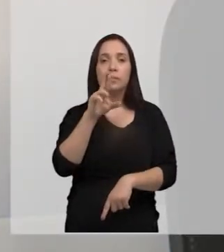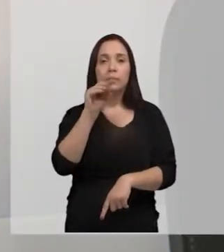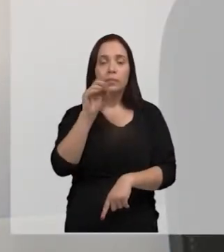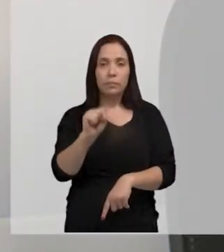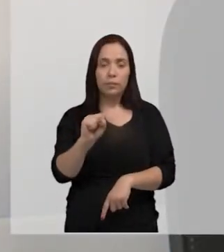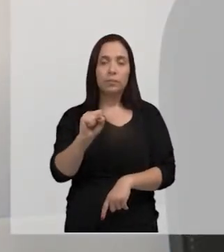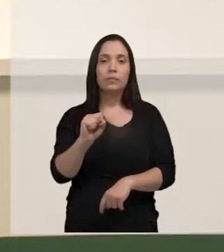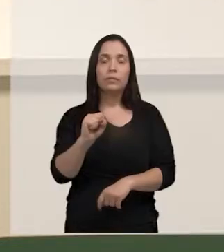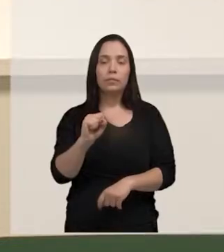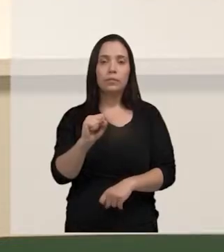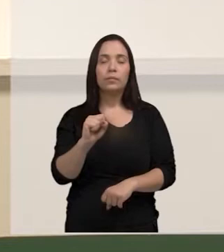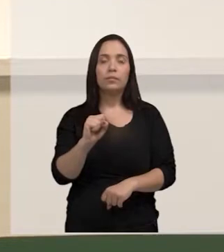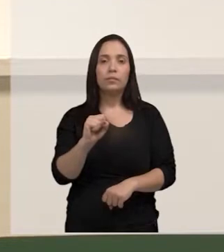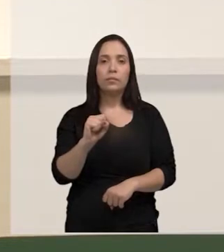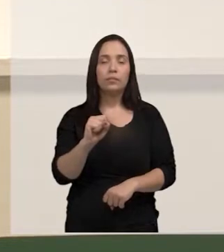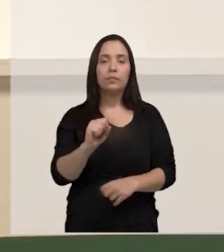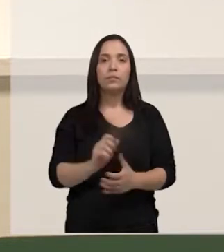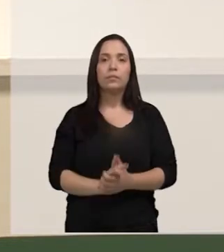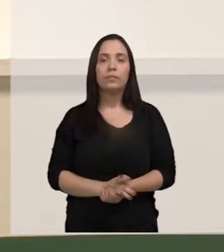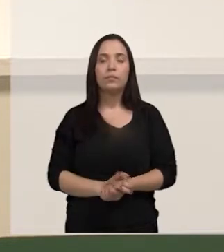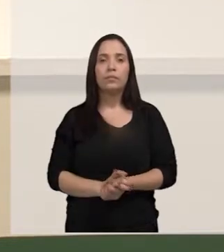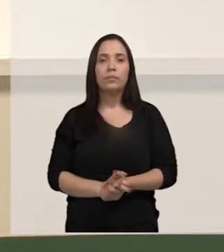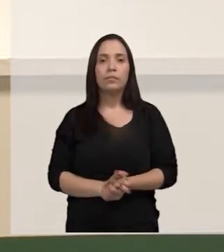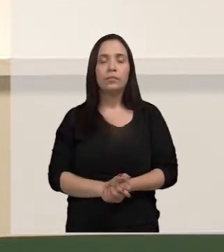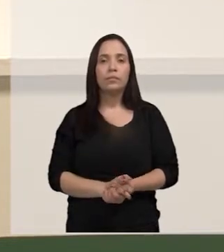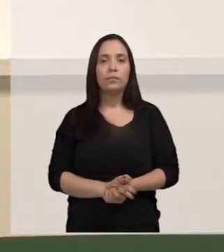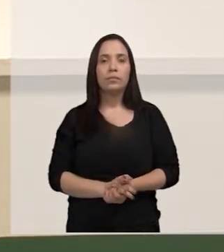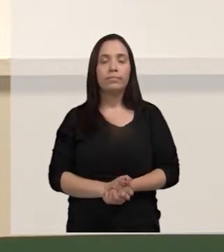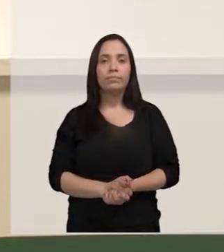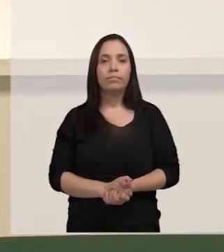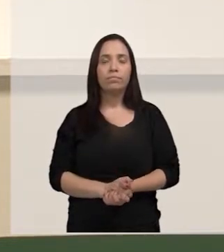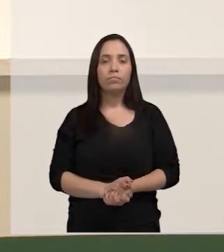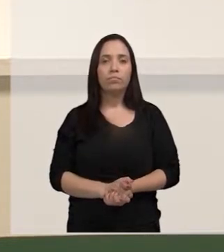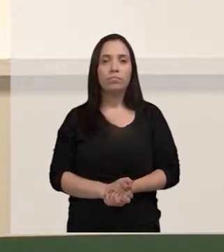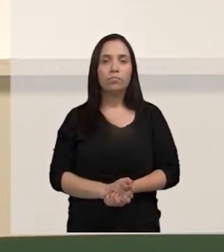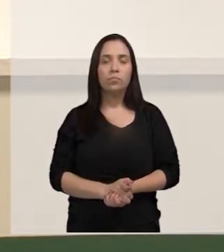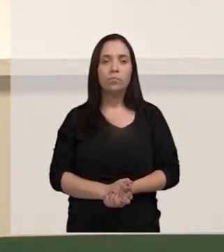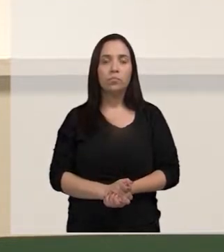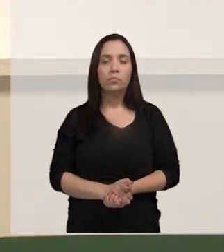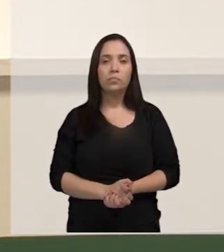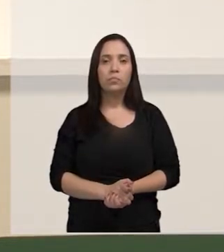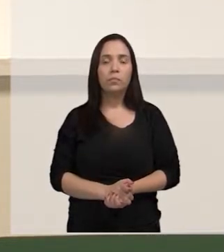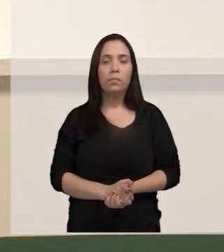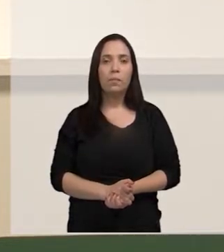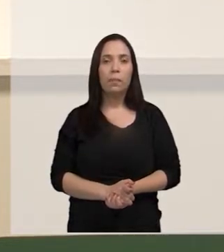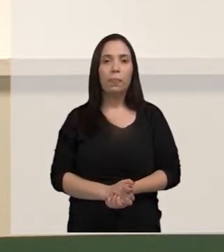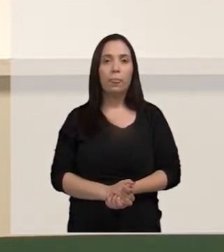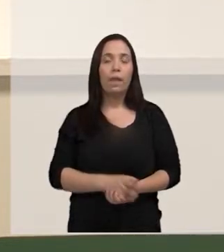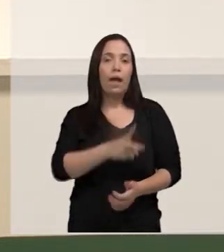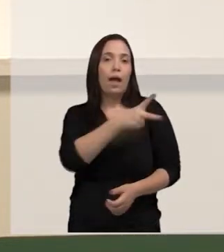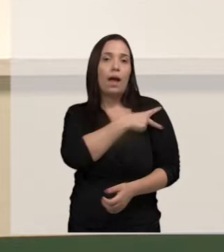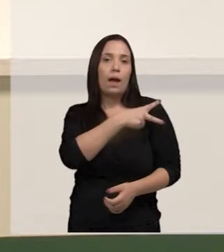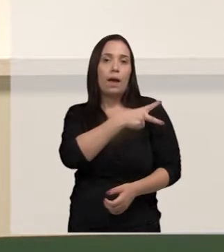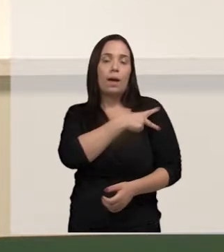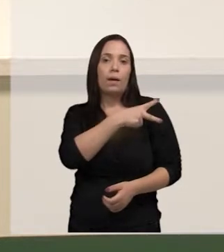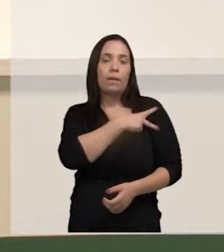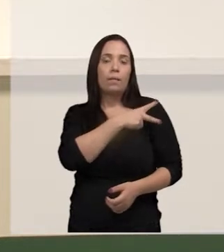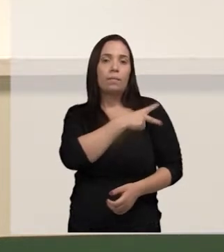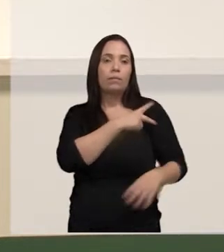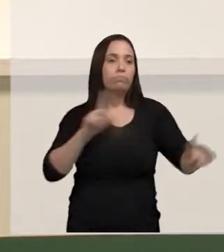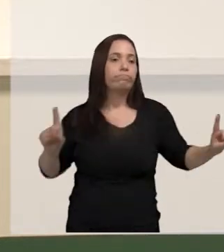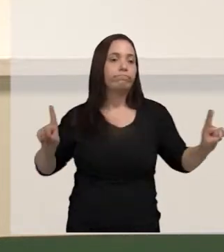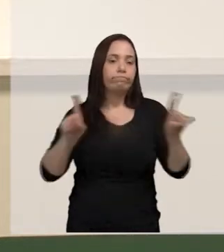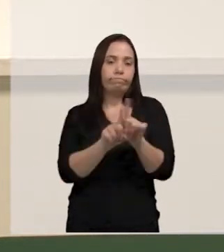eleito... Aí chama-se... Sorte. Sorte não. Aí tem outro nome aí, sabe? Capitão Wagner. Mas